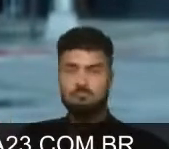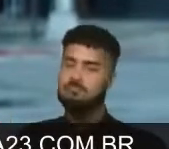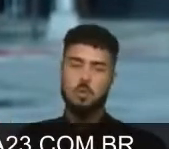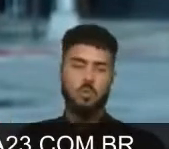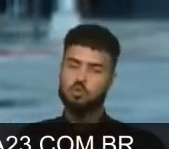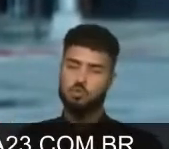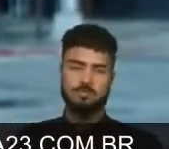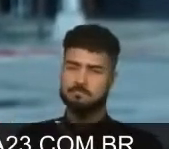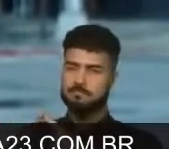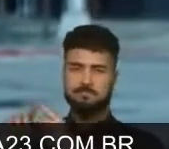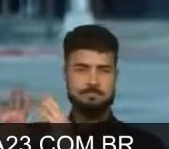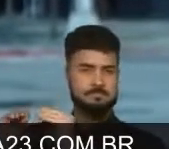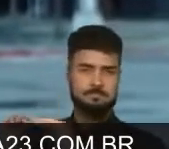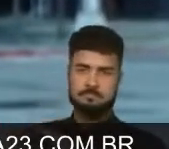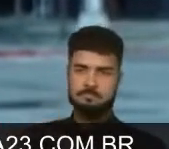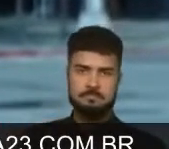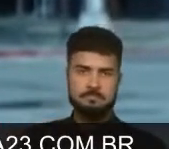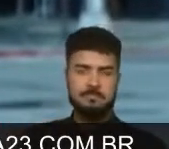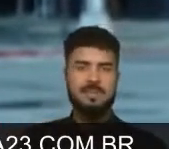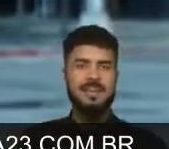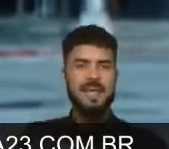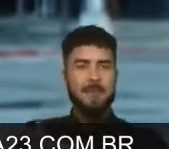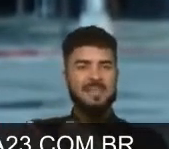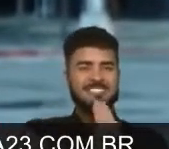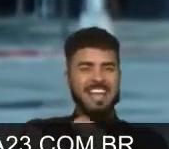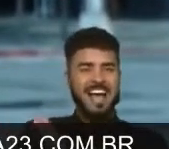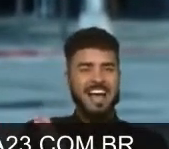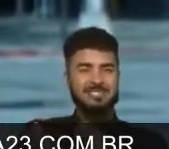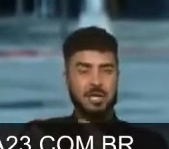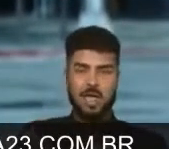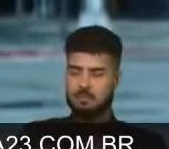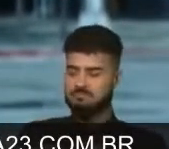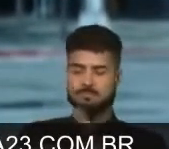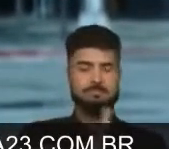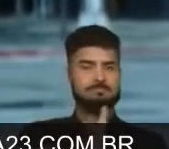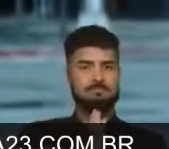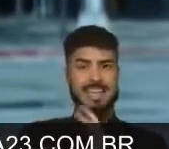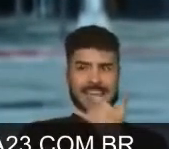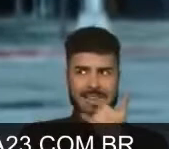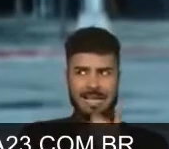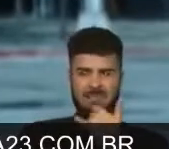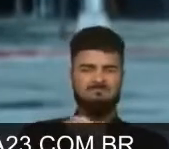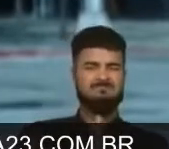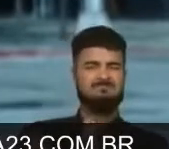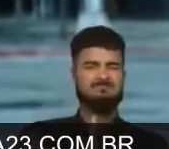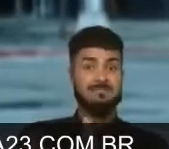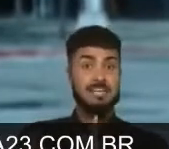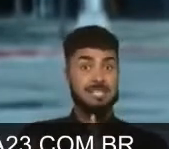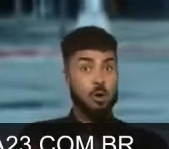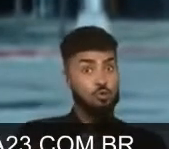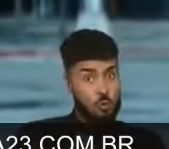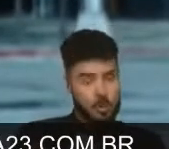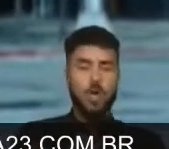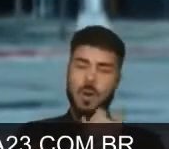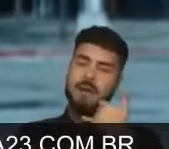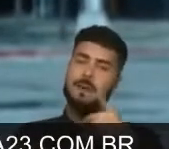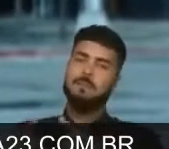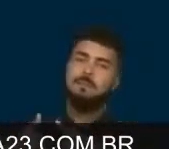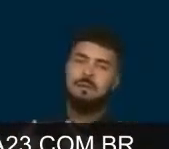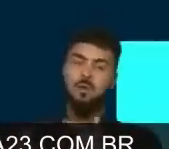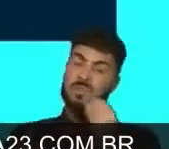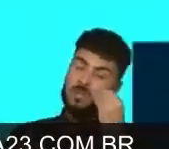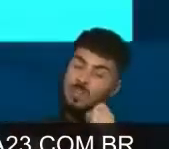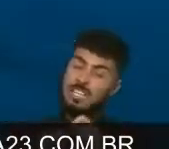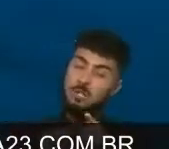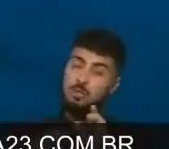Muitas vezes mensagem de texto, eu acabo nem abrindo telefonemas, né? Só quando está nos contatos, é o que eu tento fazer,